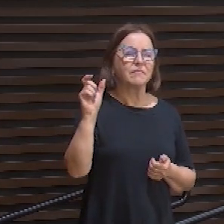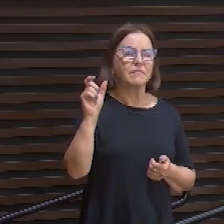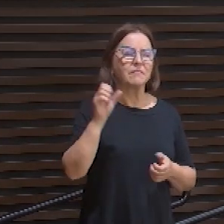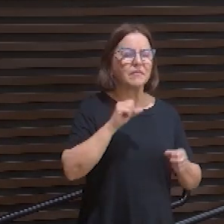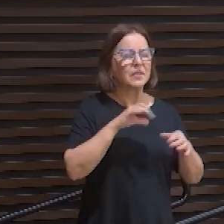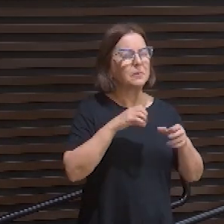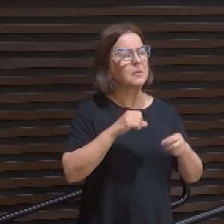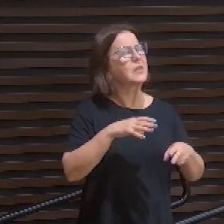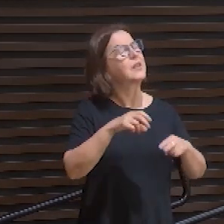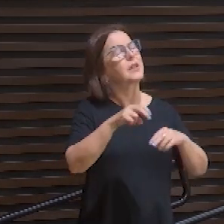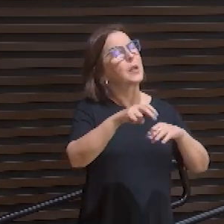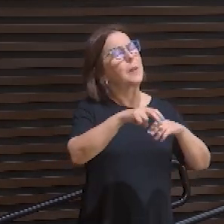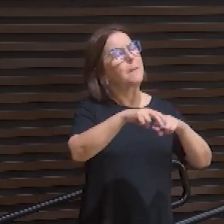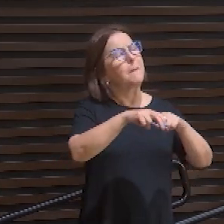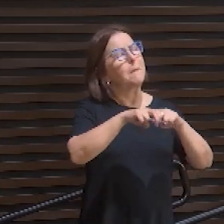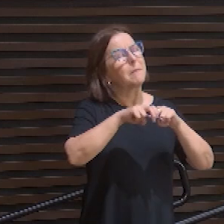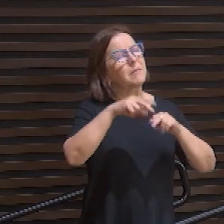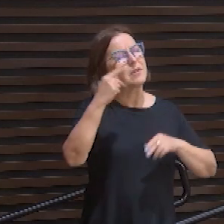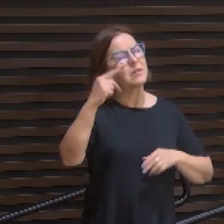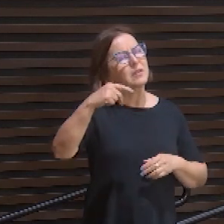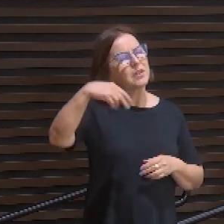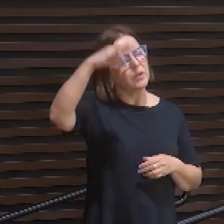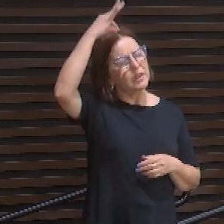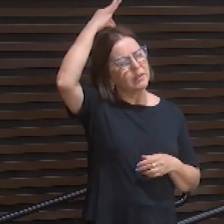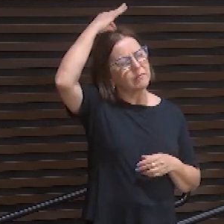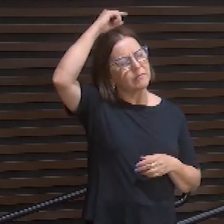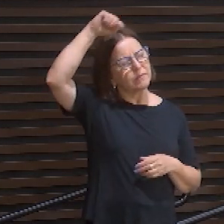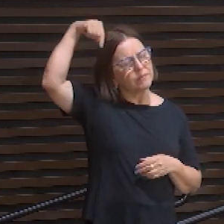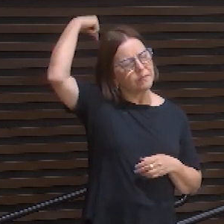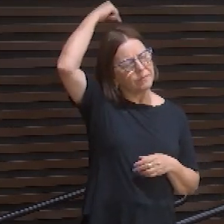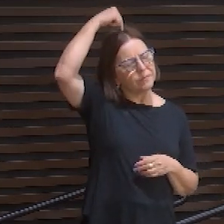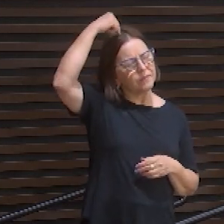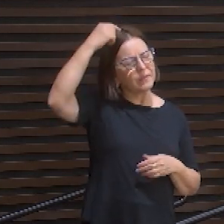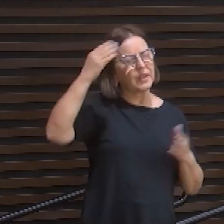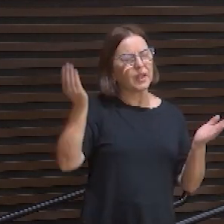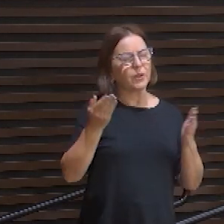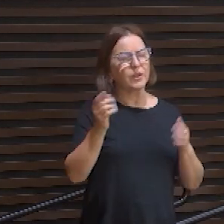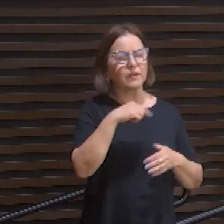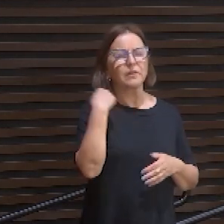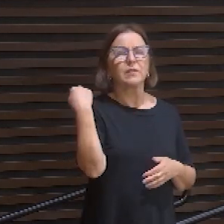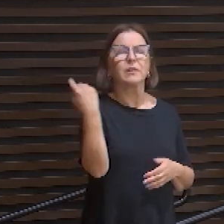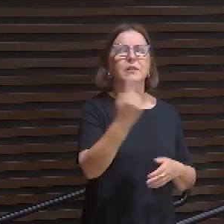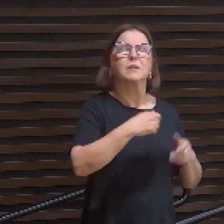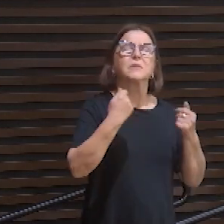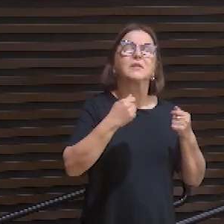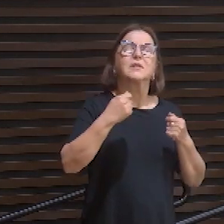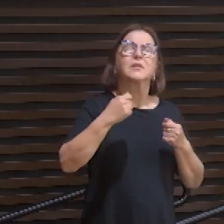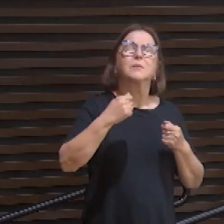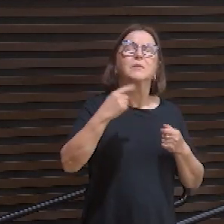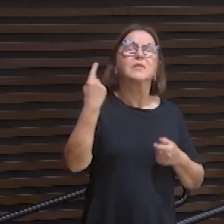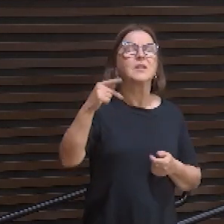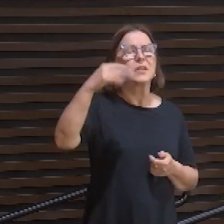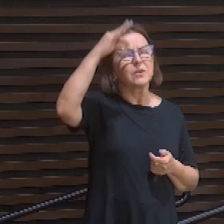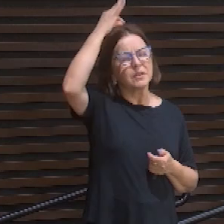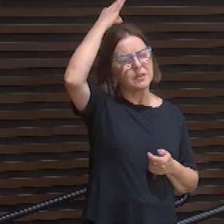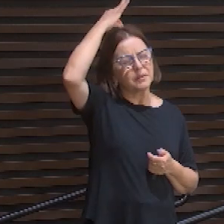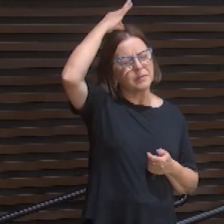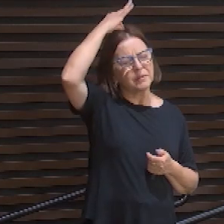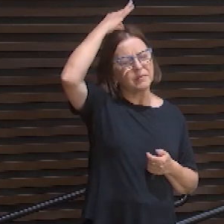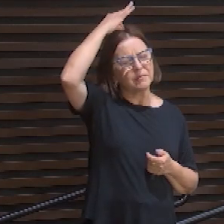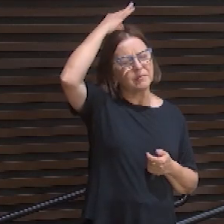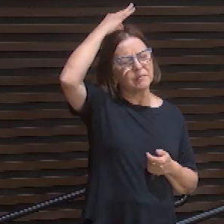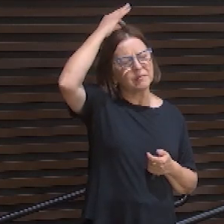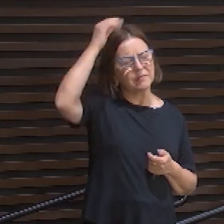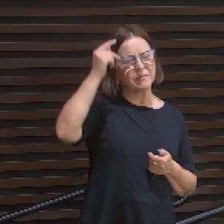inspirada pelo Teu Espírito Santo, e agora nós precisamos dele para